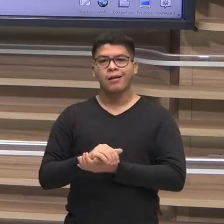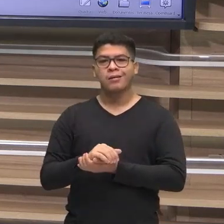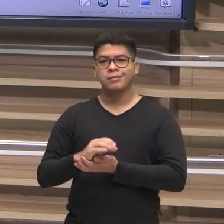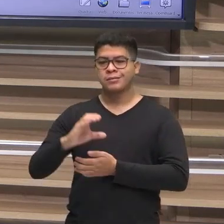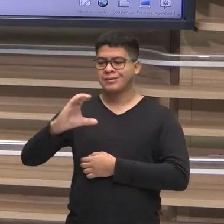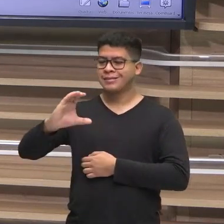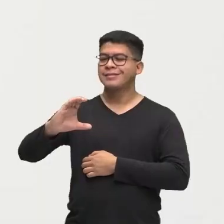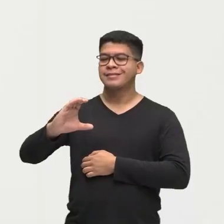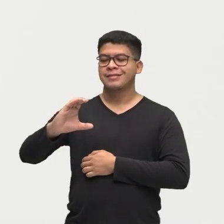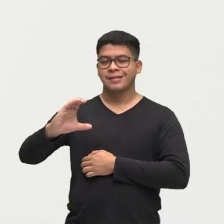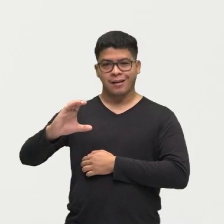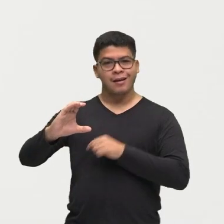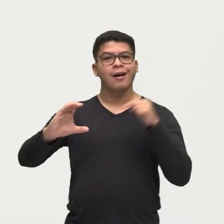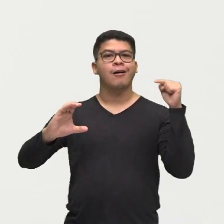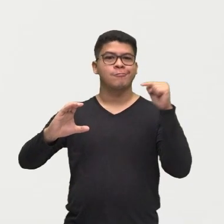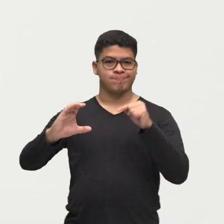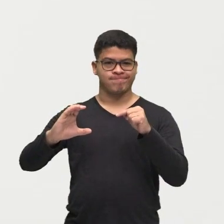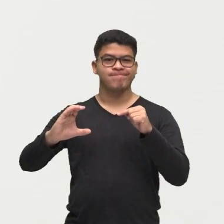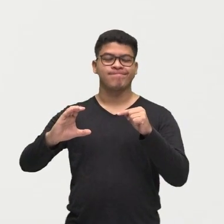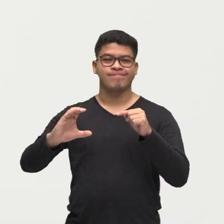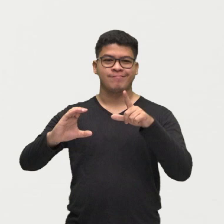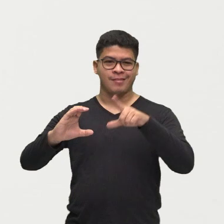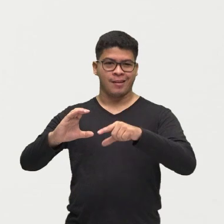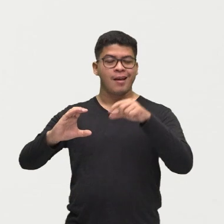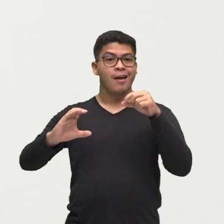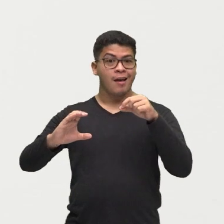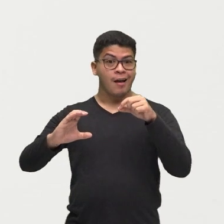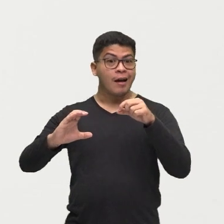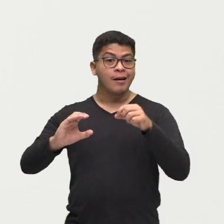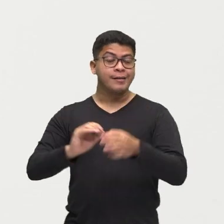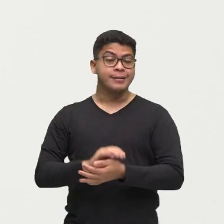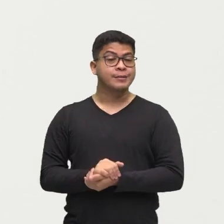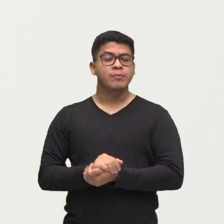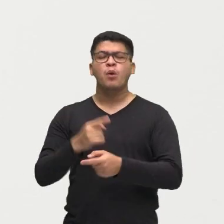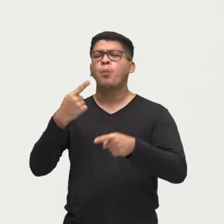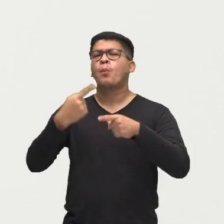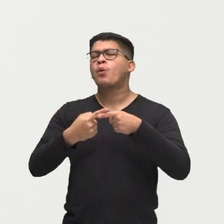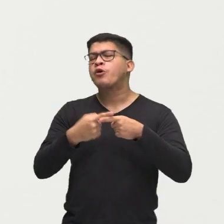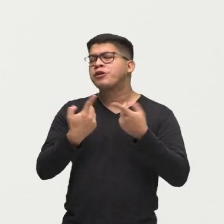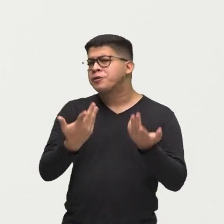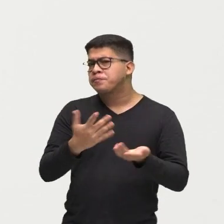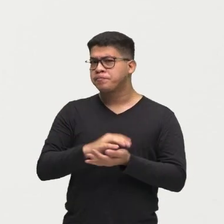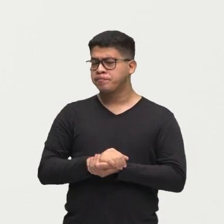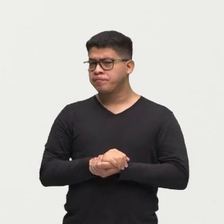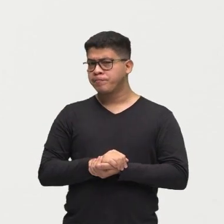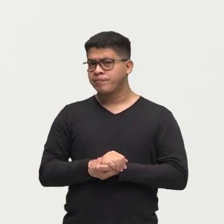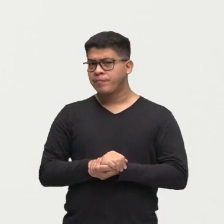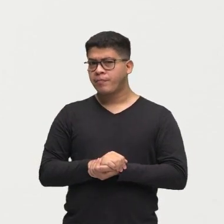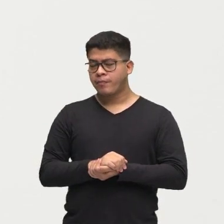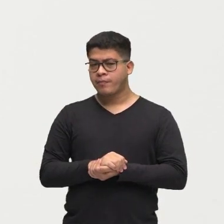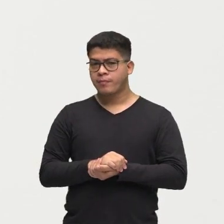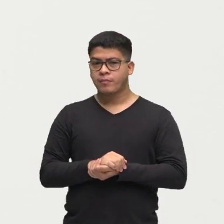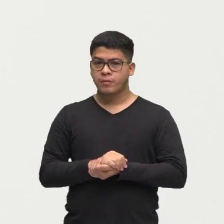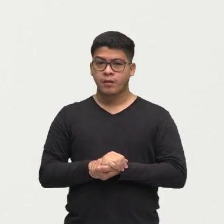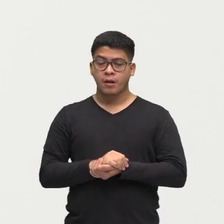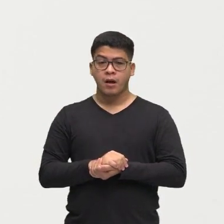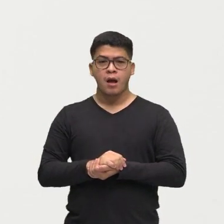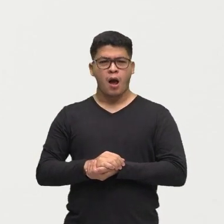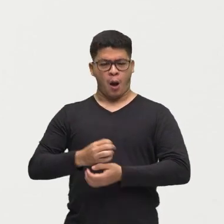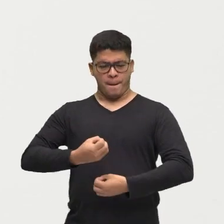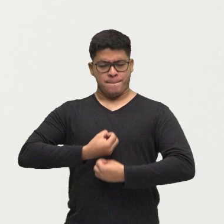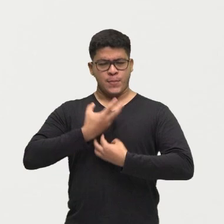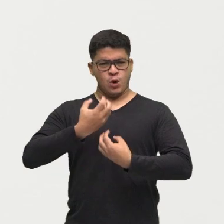letra C, certo? Marcando aqui para você. Por que a letra C? A poesia romântica retoma os temas do